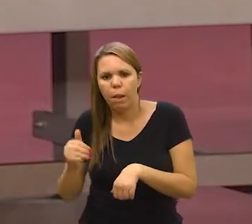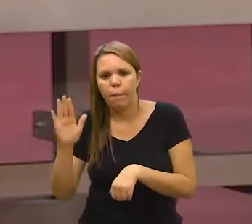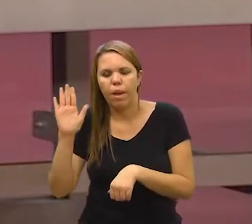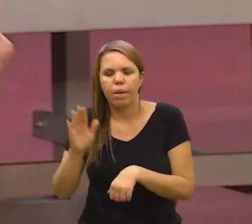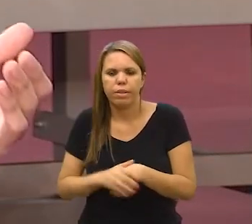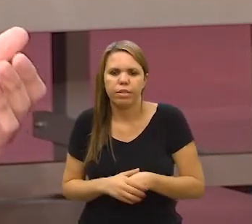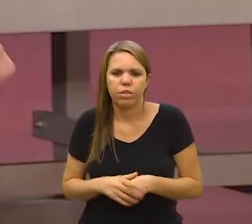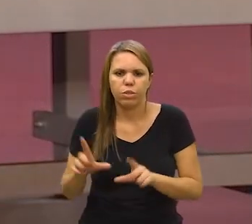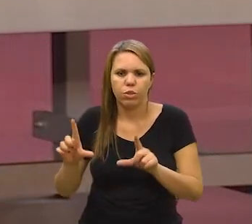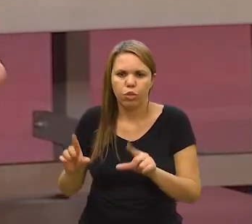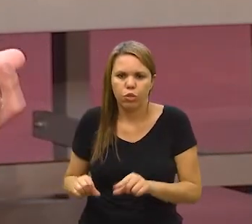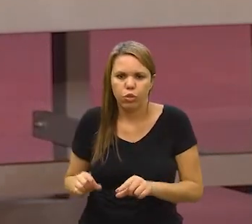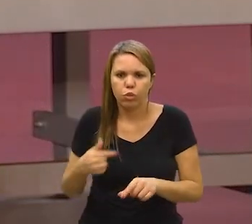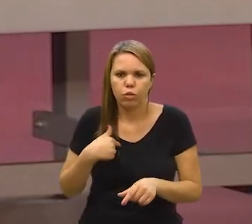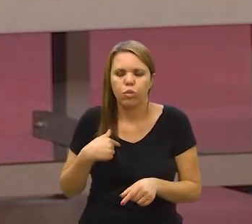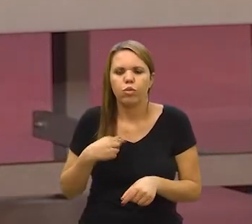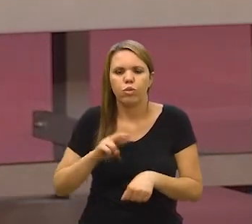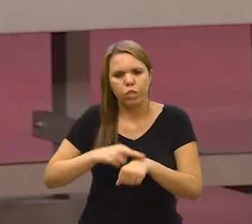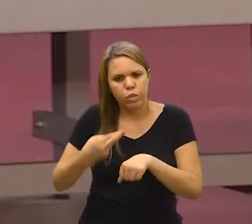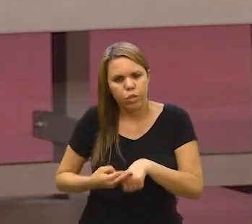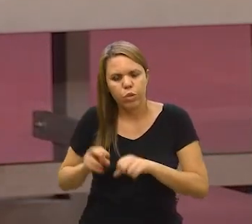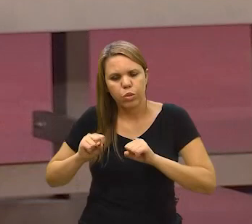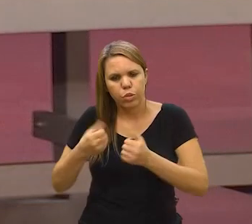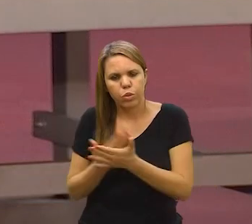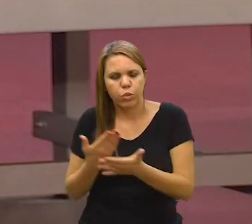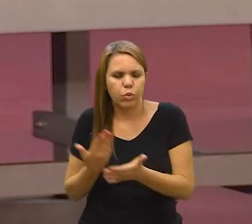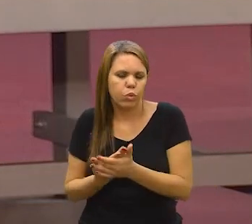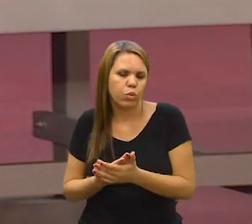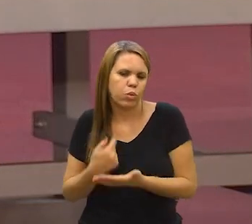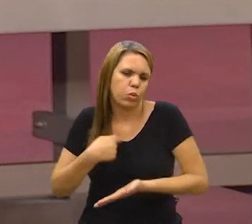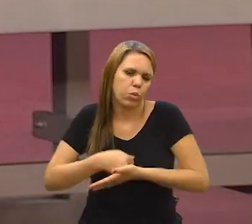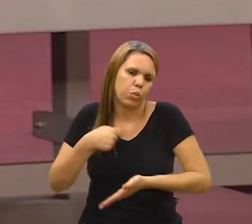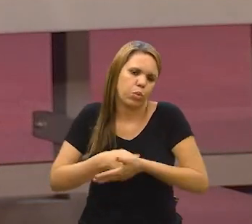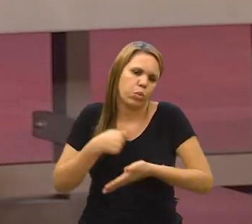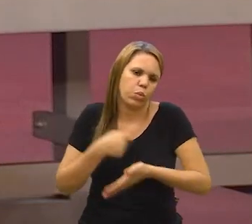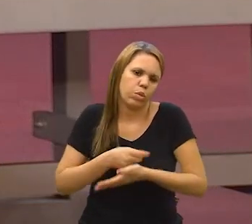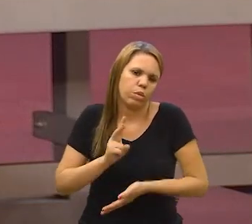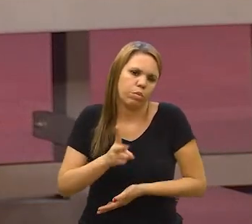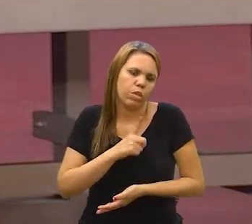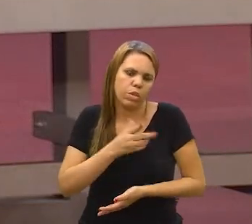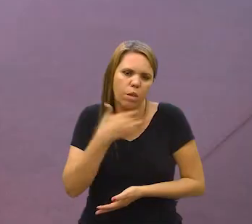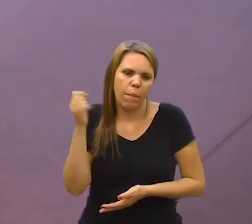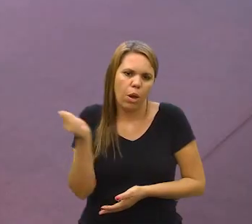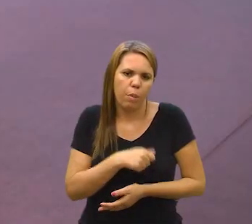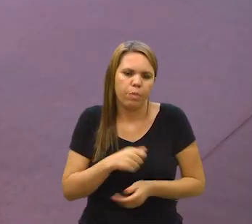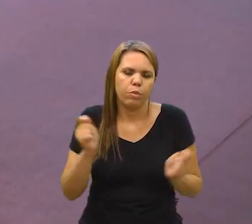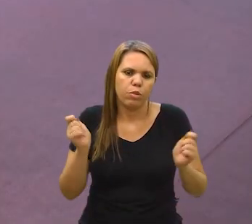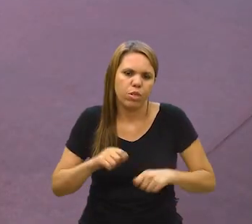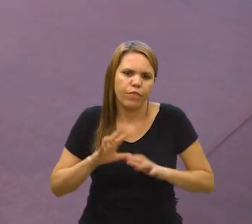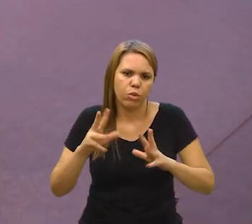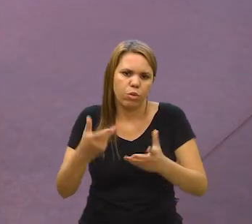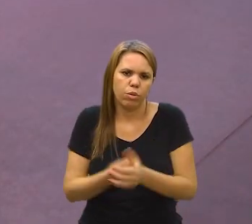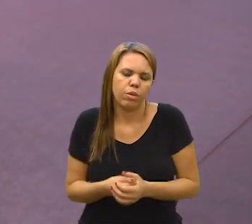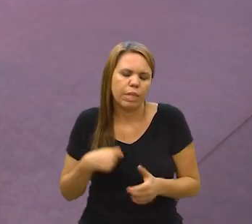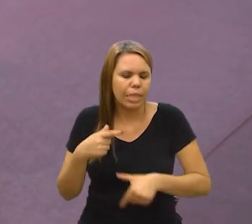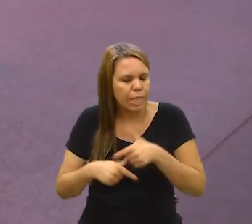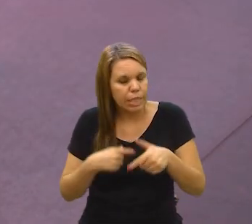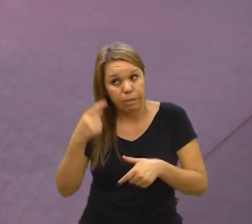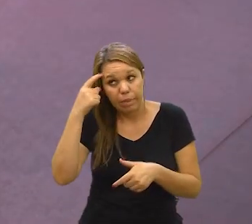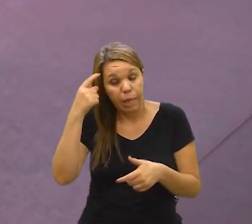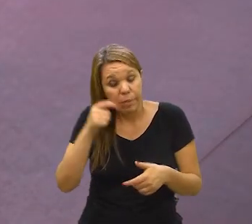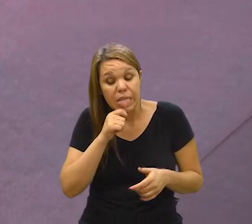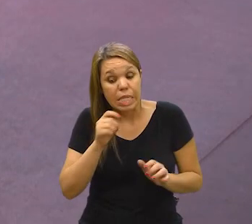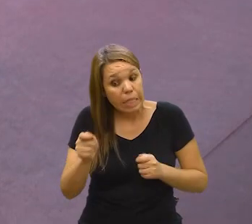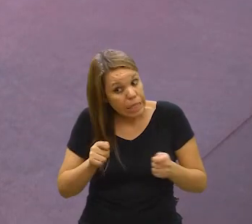mais e diminuir o ritmo nos estudos. Mesmo com a minha exigência, eu sempre acho que eu tenho que ser o melhor possível em tudo. Então eu tive que trabalhar isso na minha